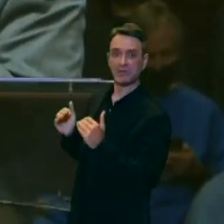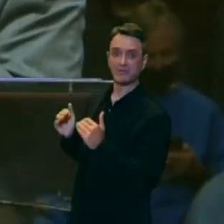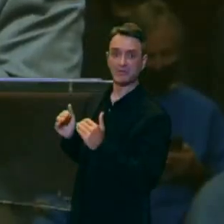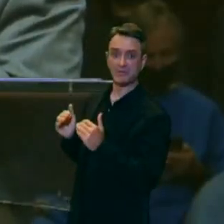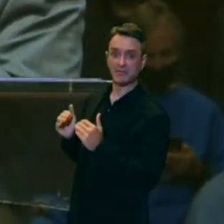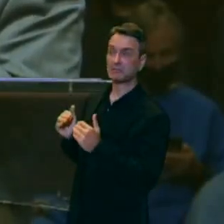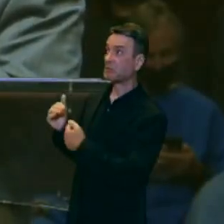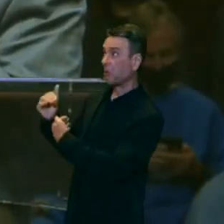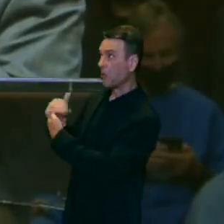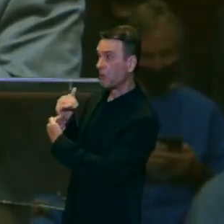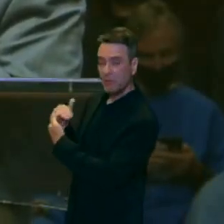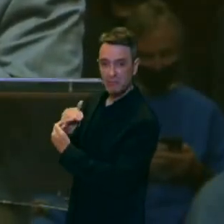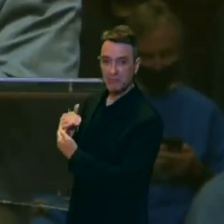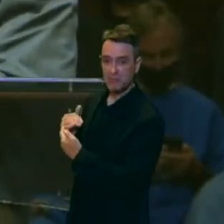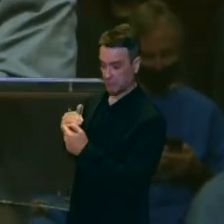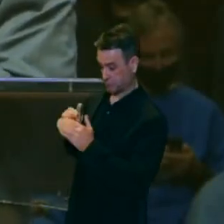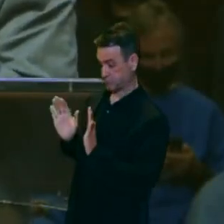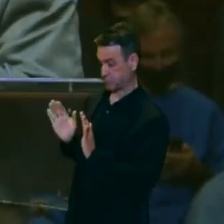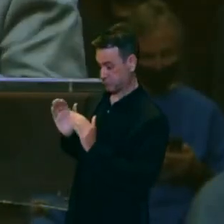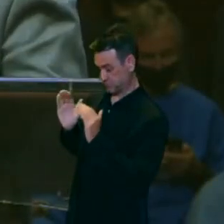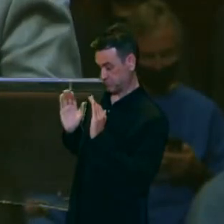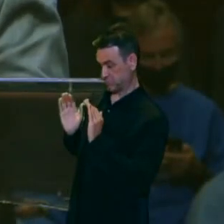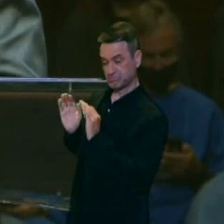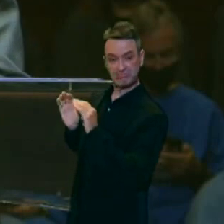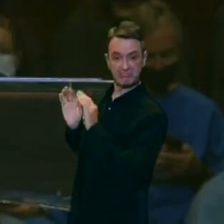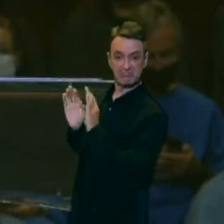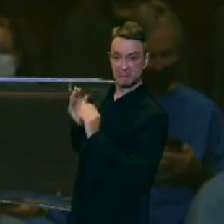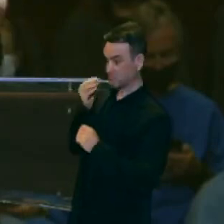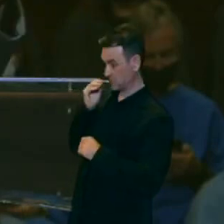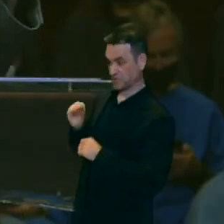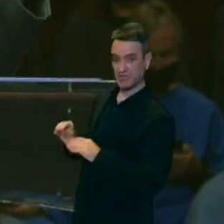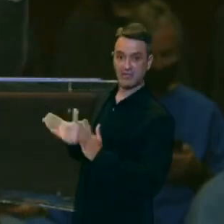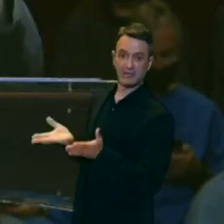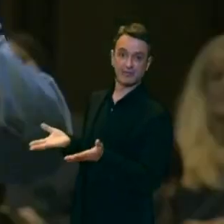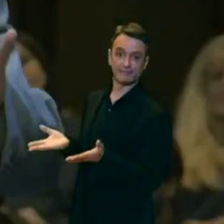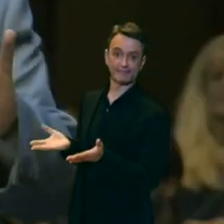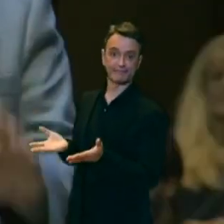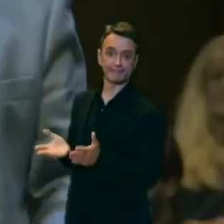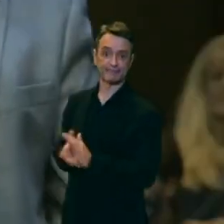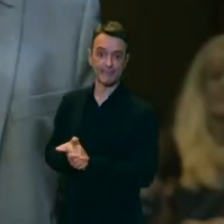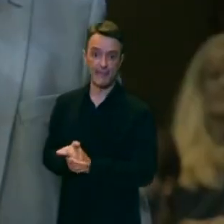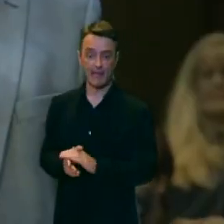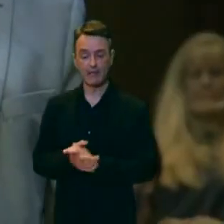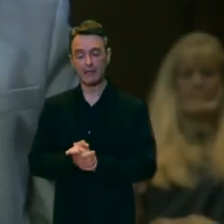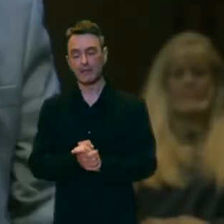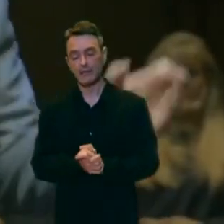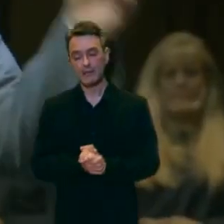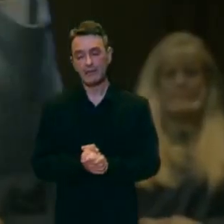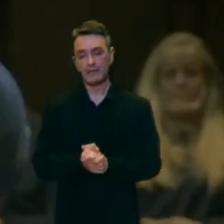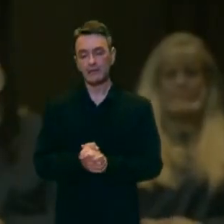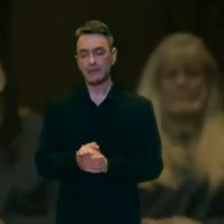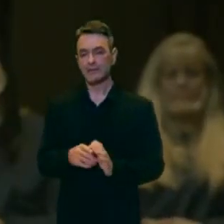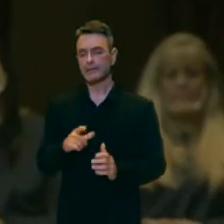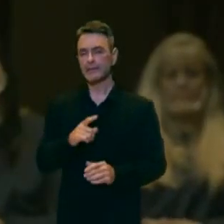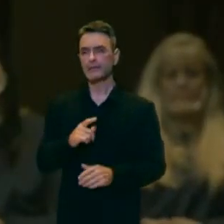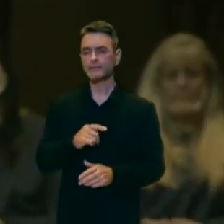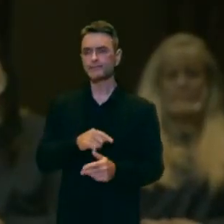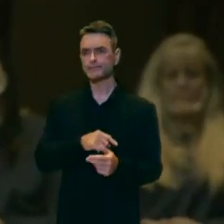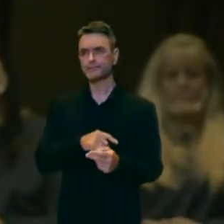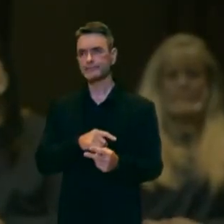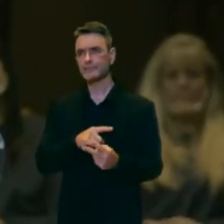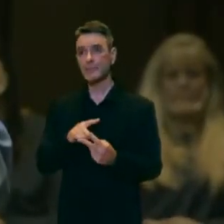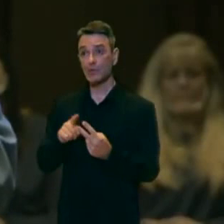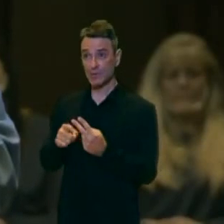mas luta contra a vontade de Deus. E nós olhamos duas respostas para essa pergunta, duas razões